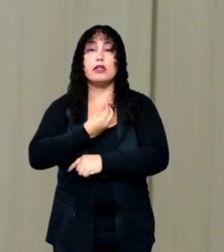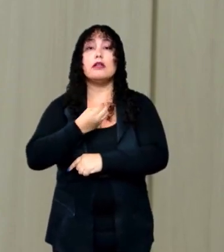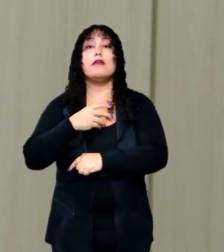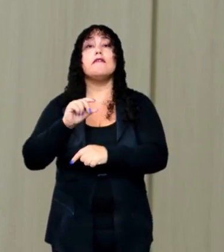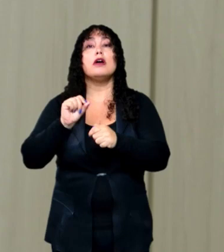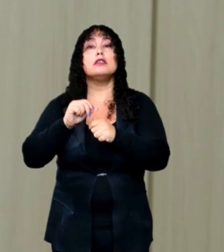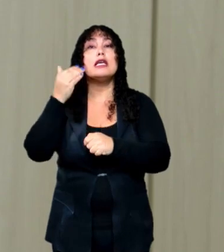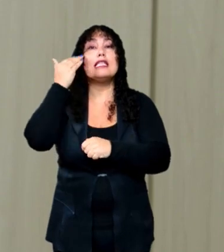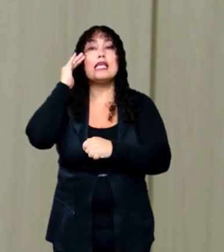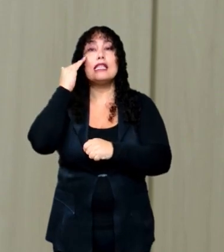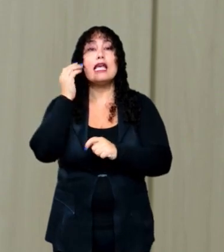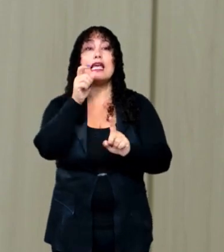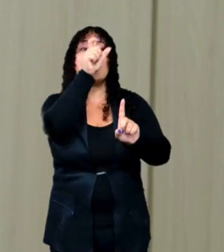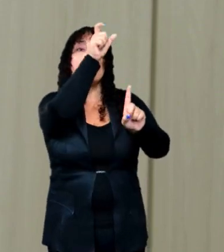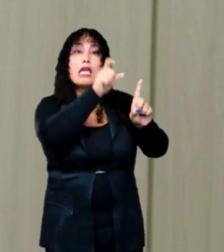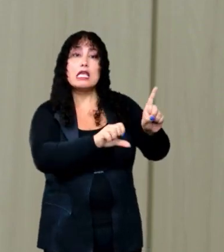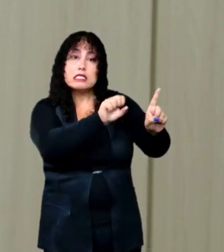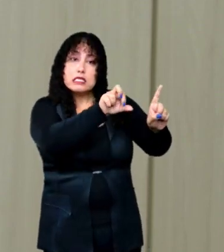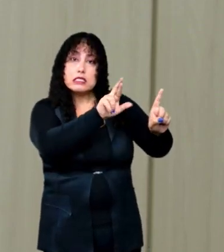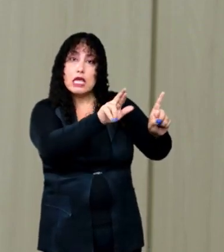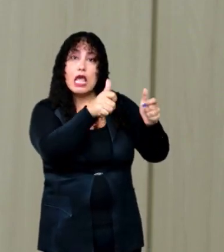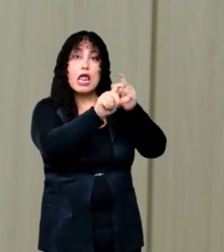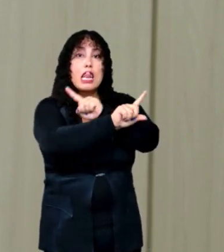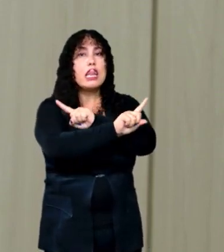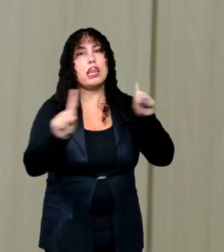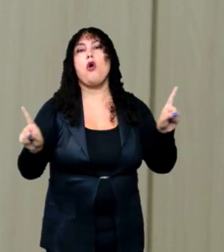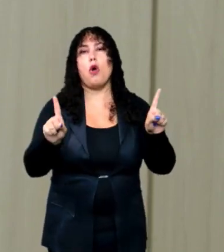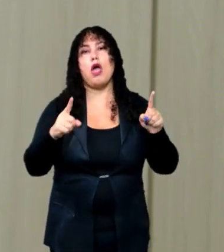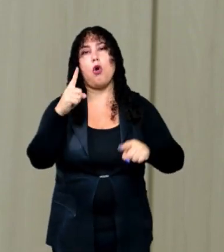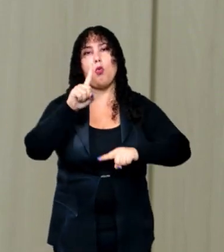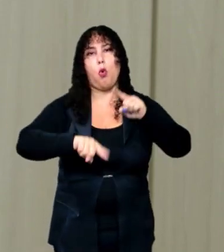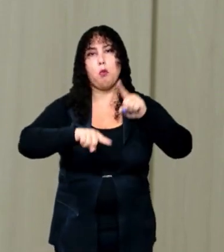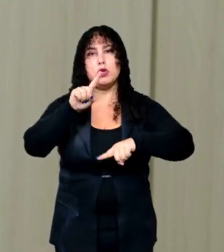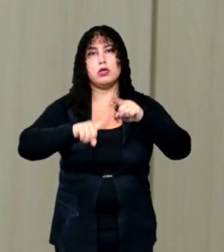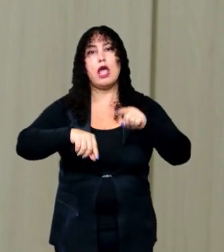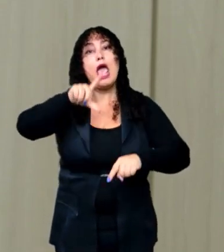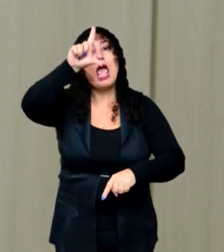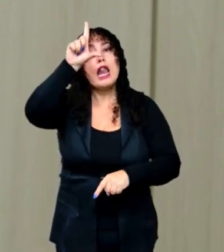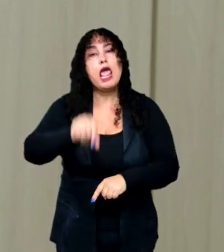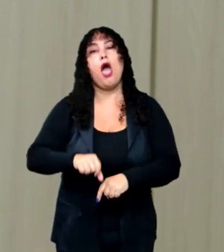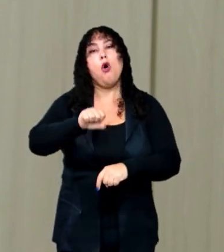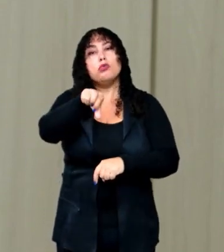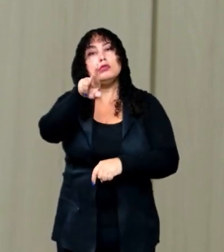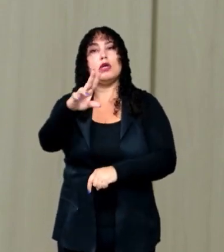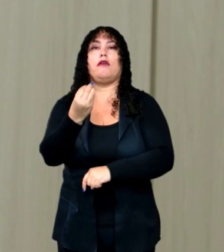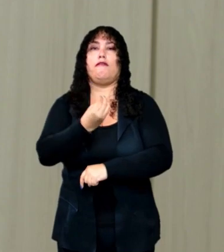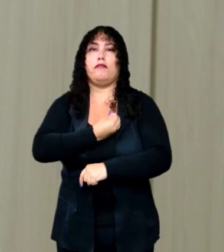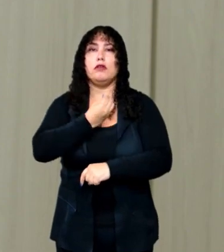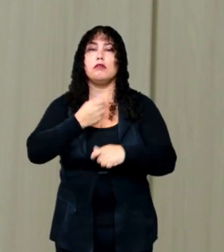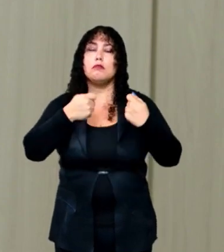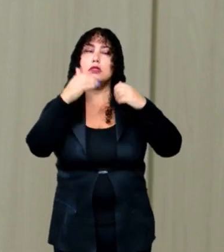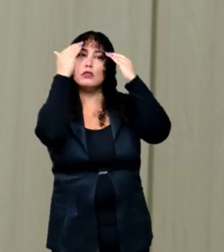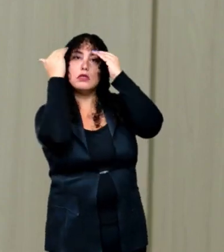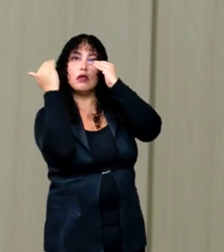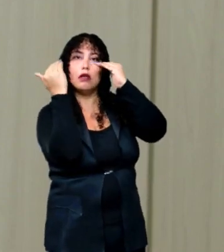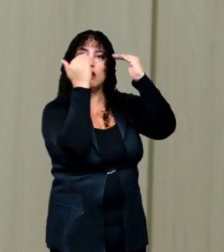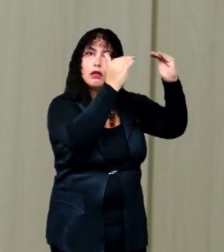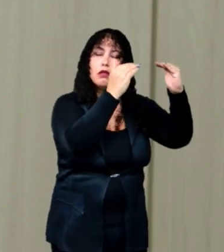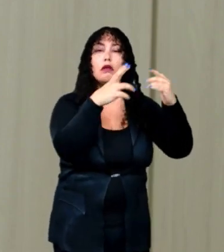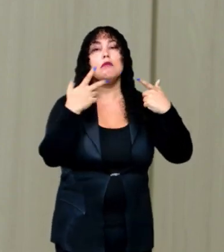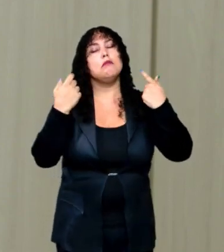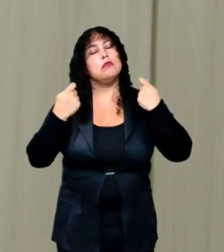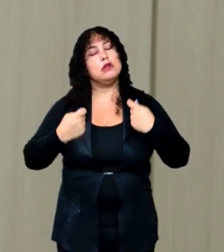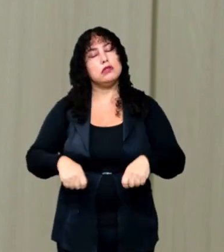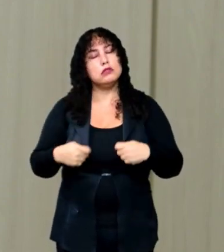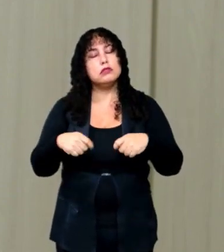entender que esse ser que está ali não é um objeto. Ele é um ser vivo. que precisa de respeito e que